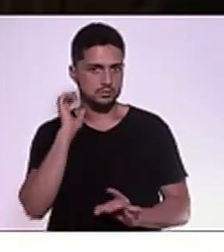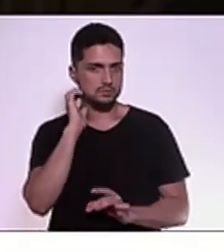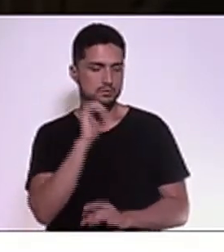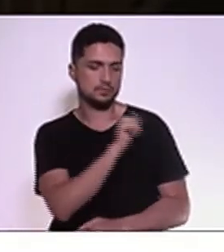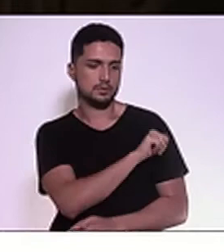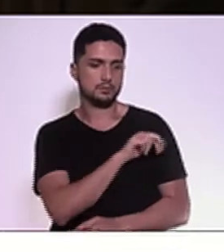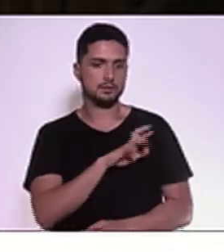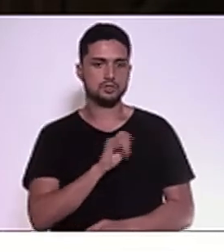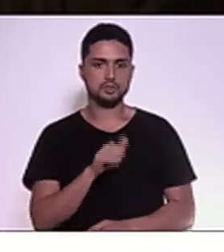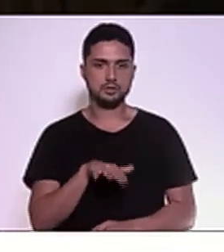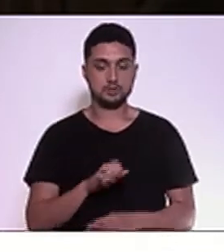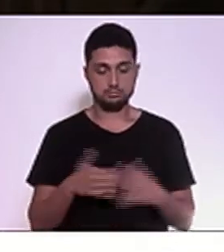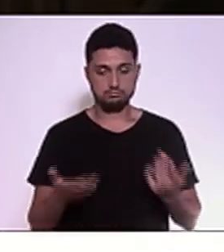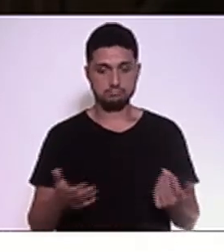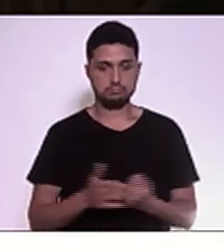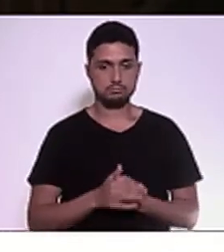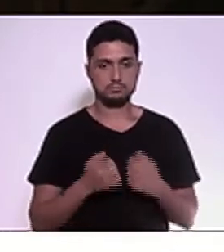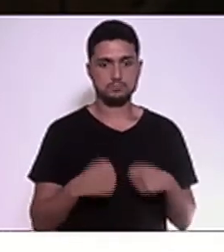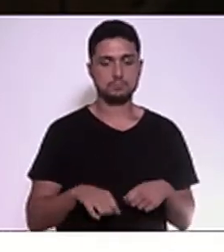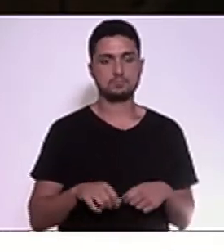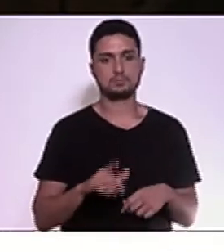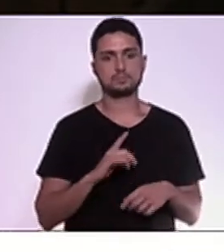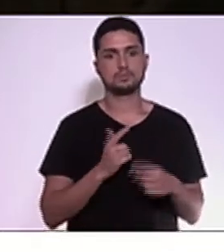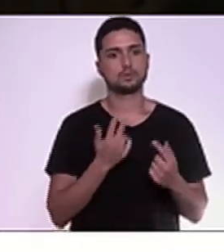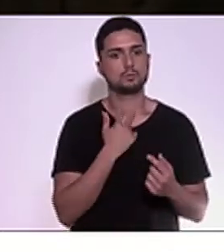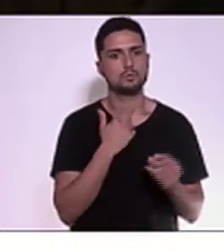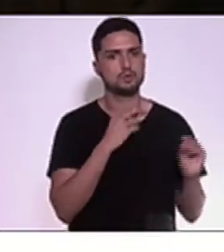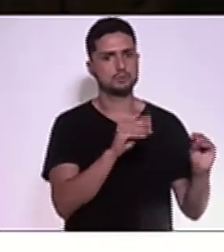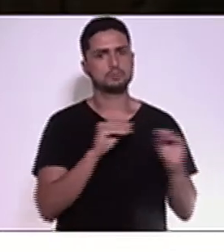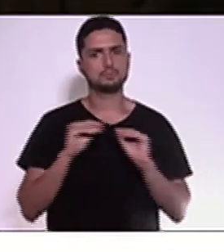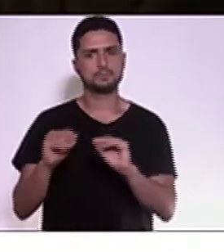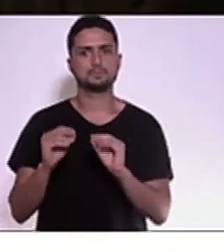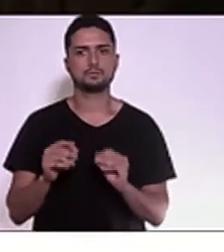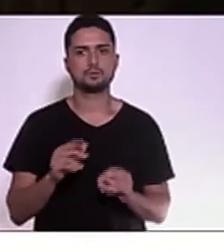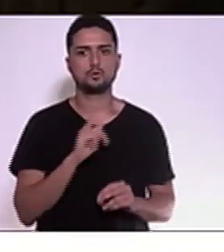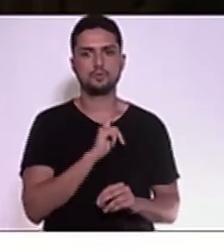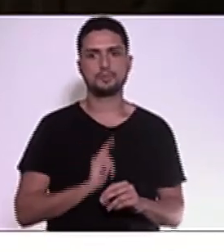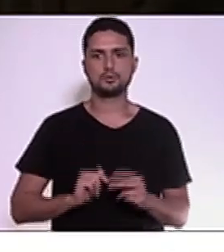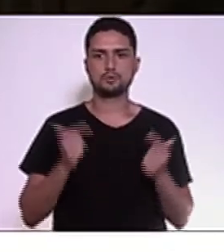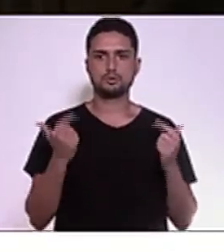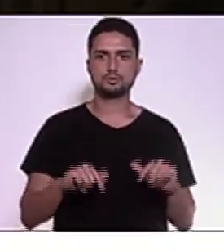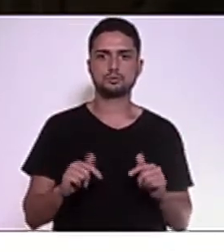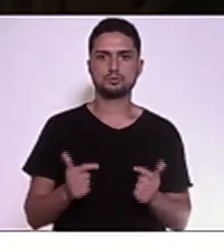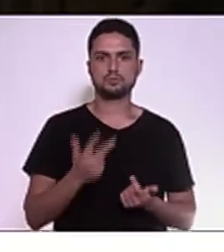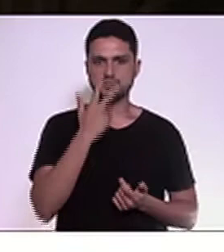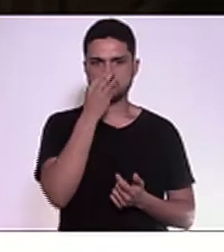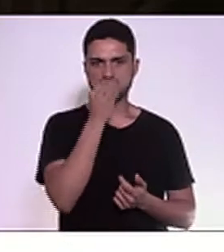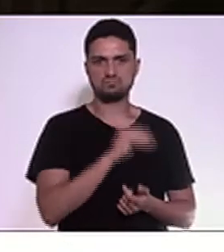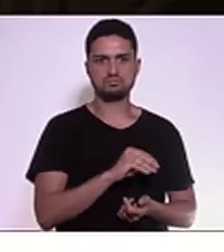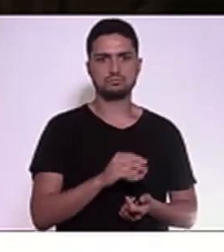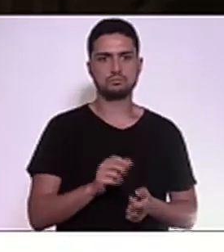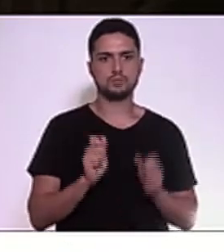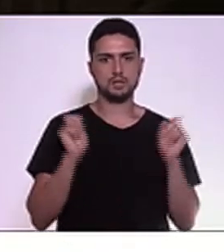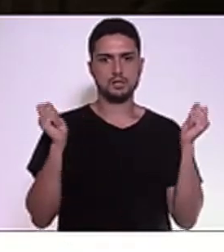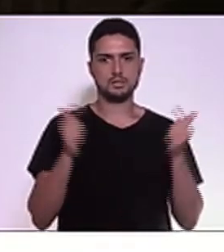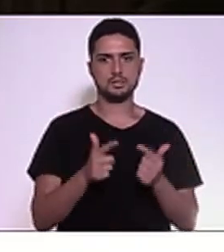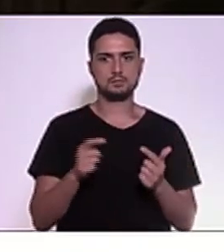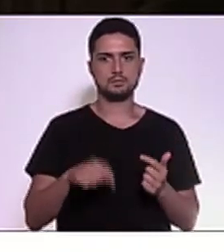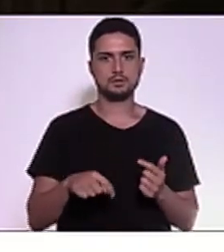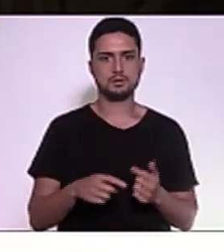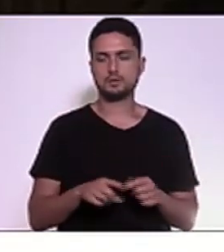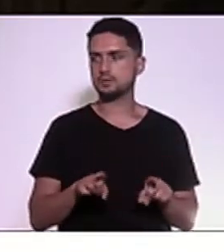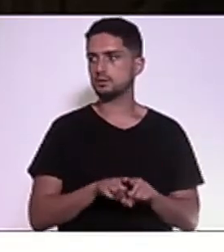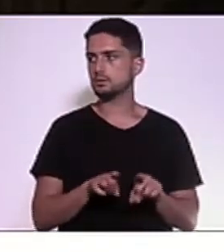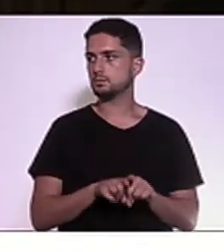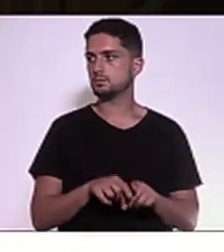enfermeira Rejane, que não pode ser desviada, o governador, mais uma vez, fazendo um pouco caso da Assembleia e